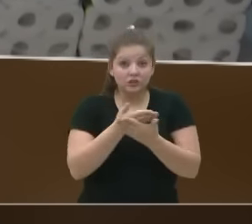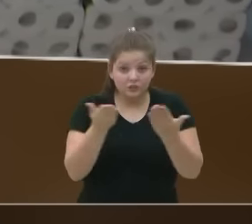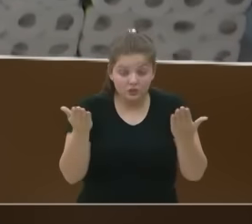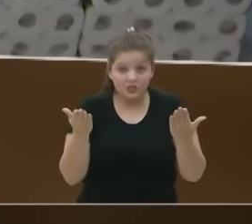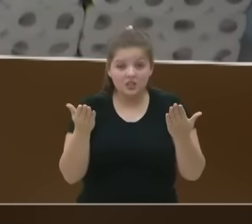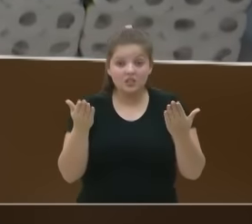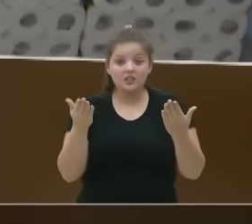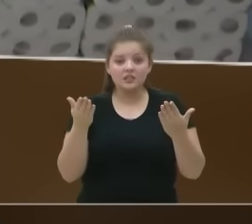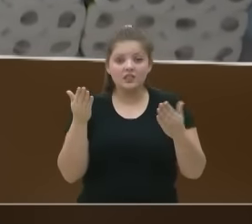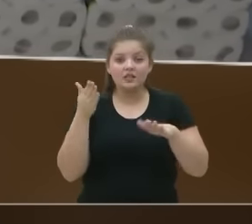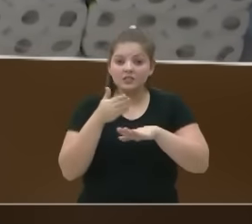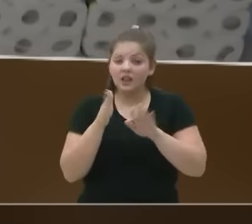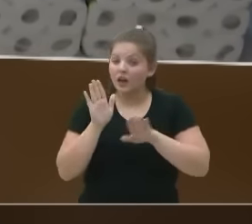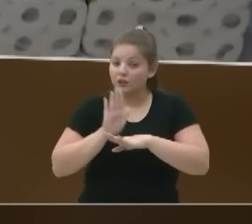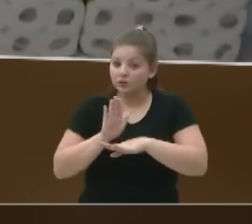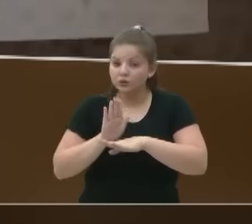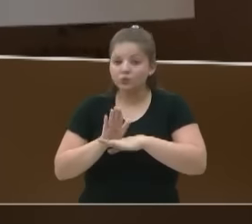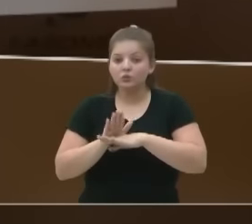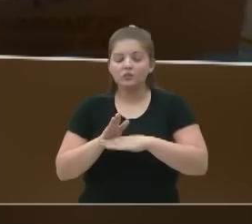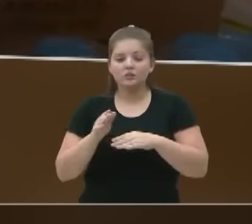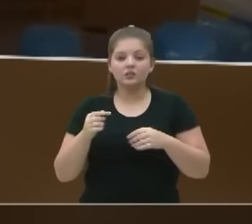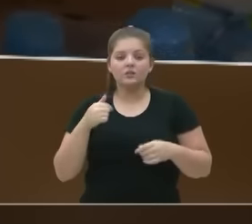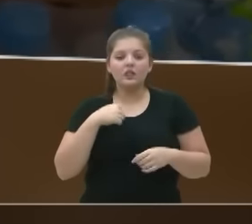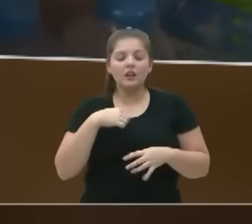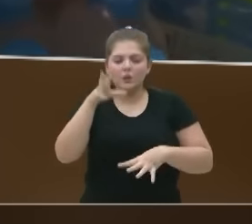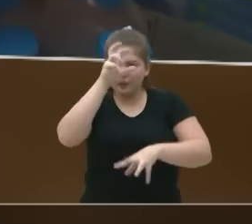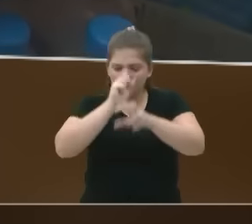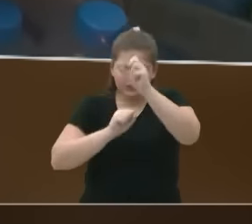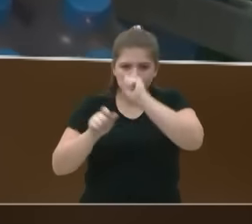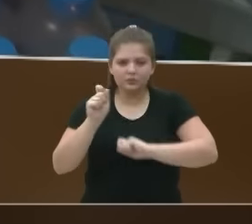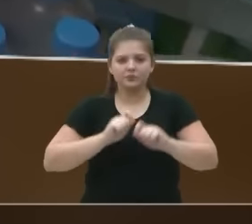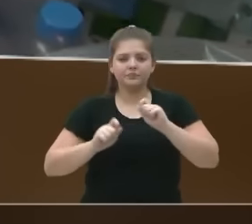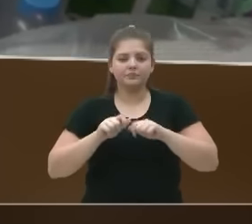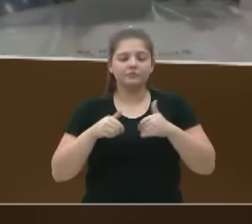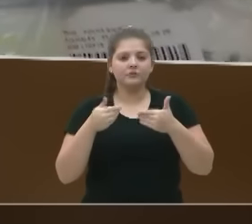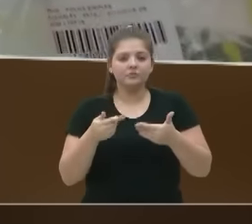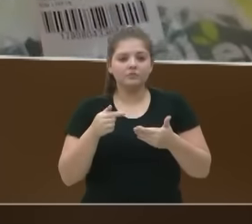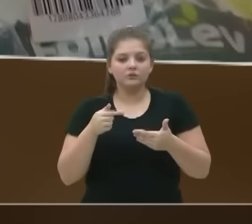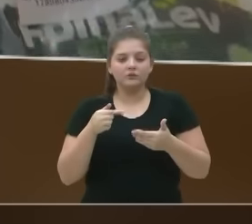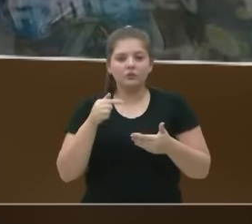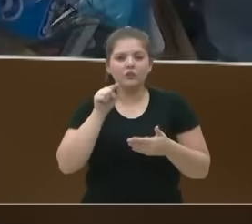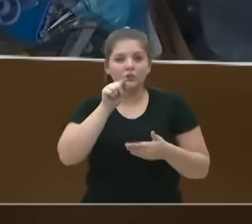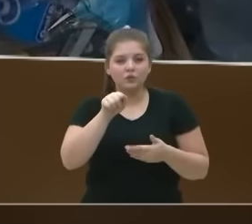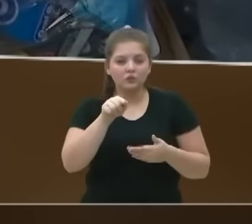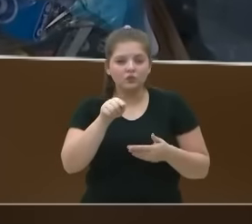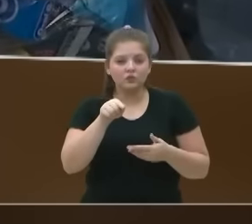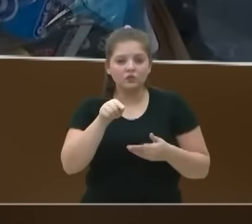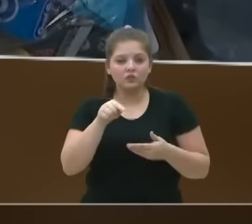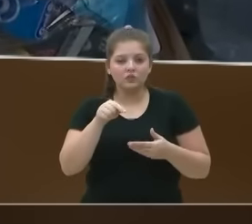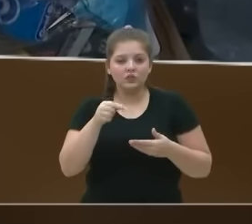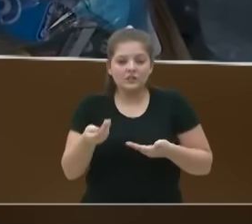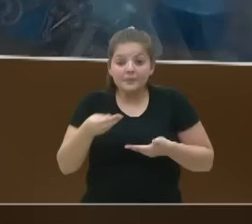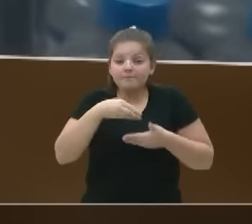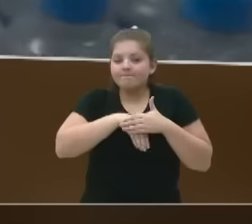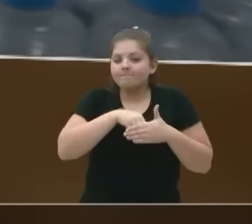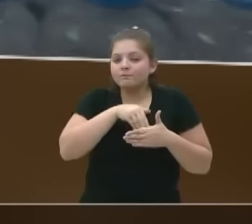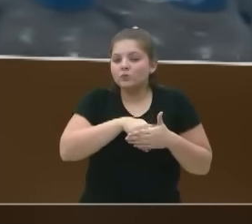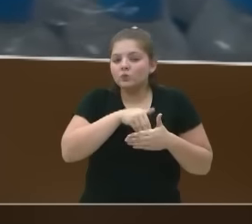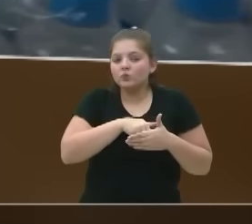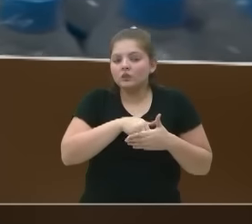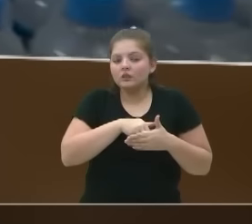colaboram. Então, eu aprendi que quando você faz a sua doação pessoal, que a tua mão